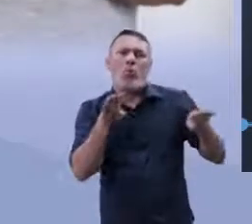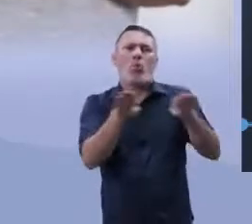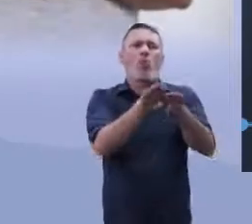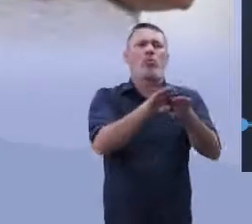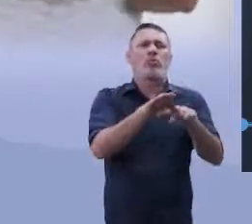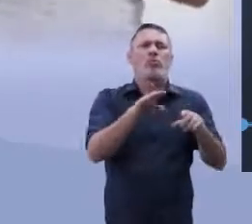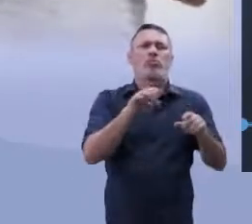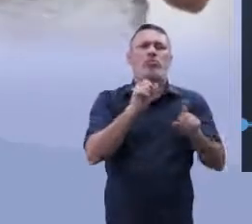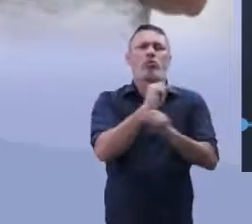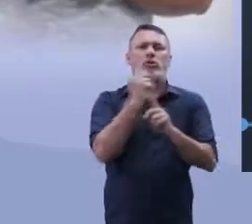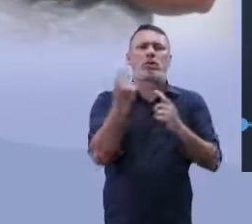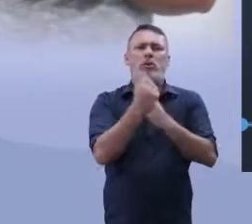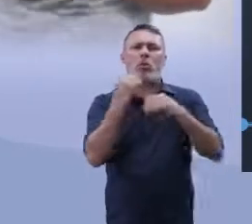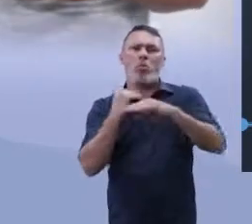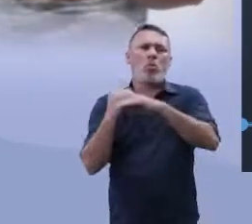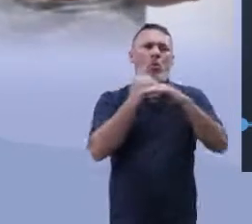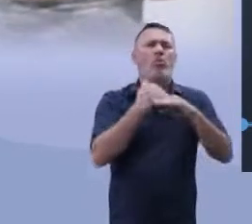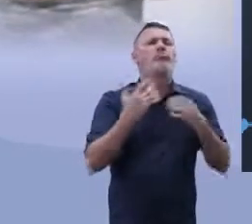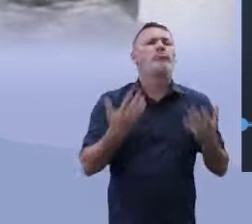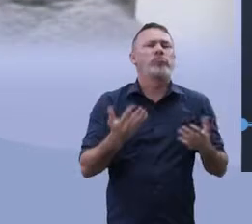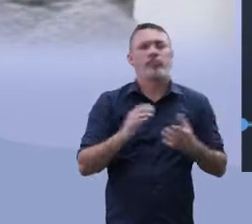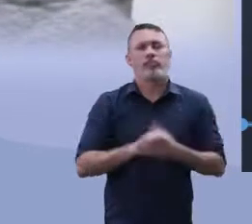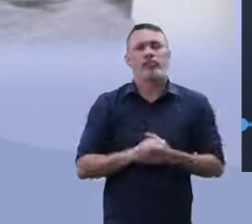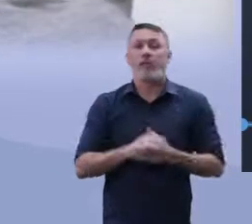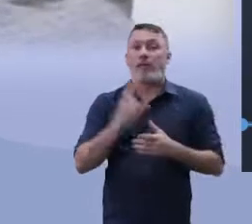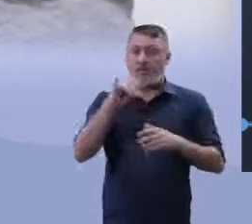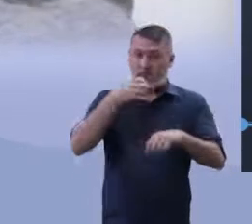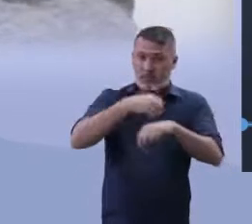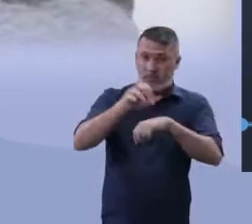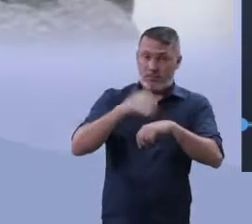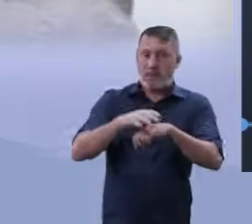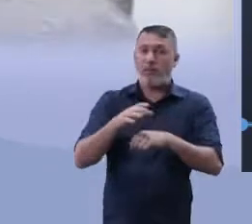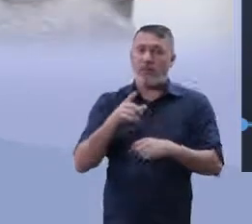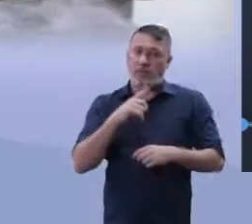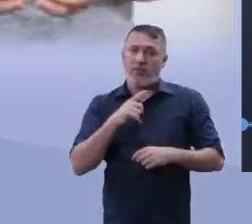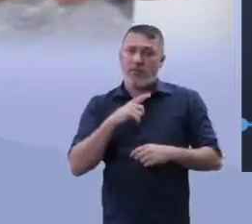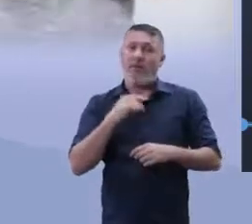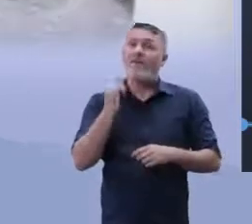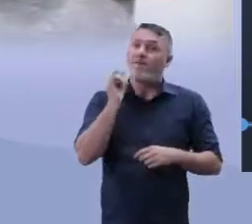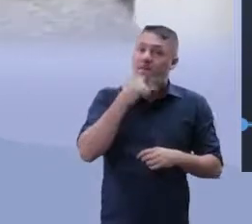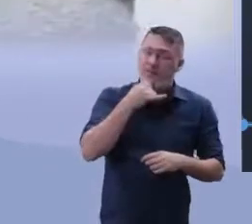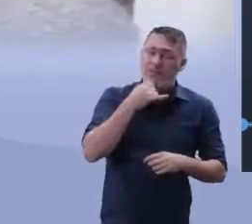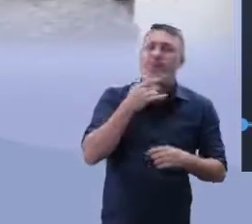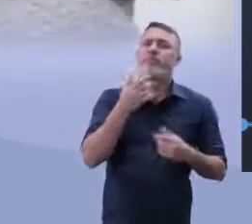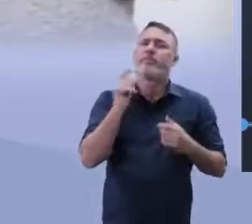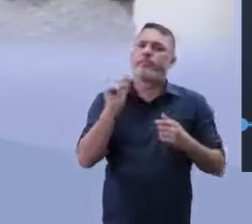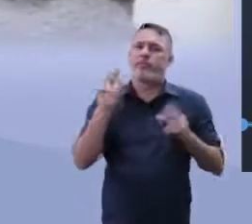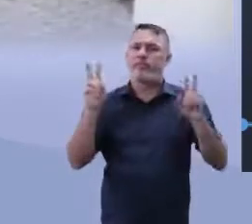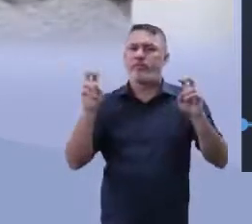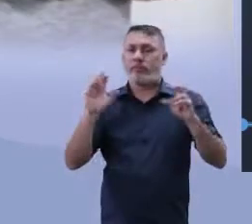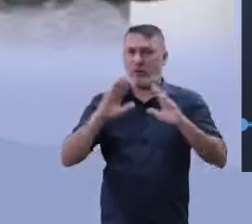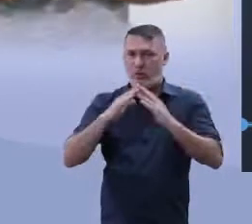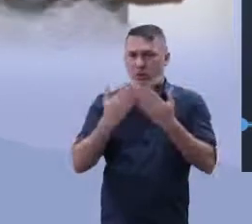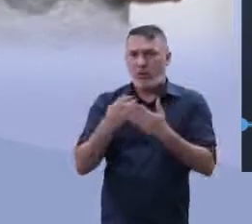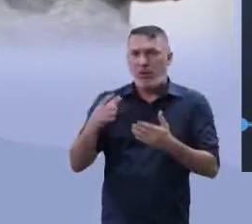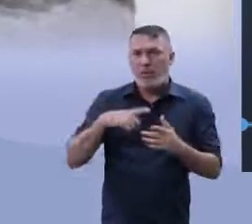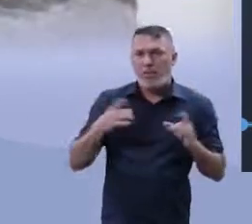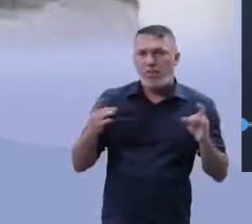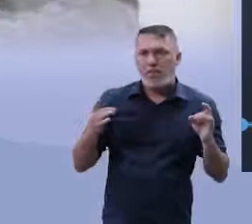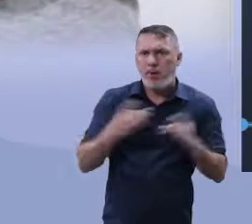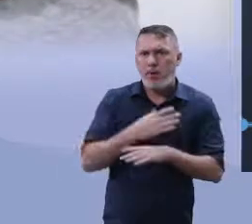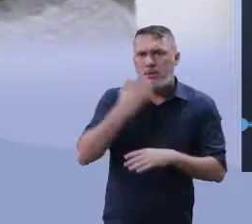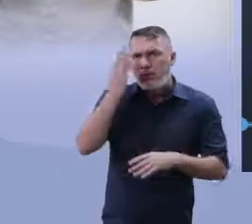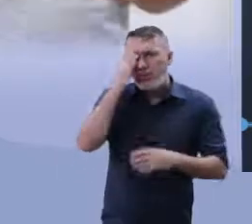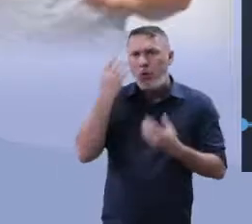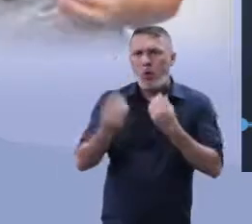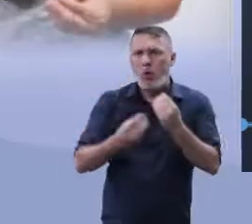mudar a sociedade? Então nós vamos falar o seguinte, infelizmente há problemas. As escolas elas não estão preparadas para